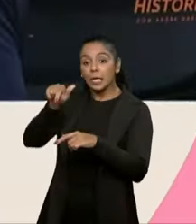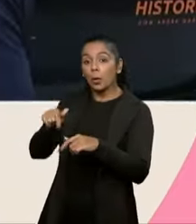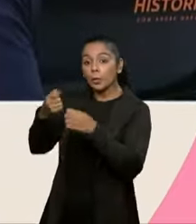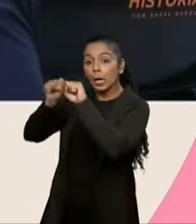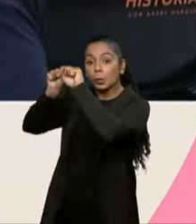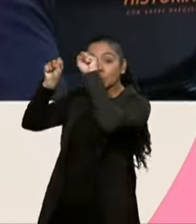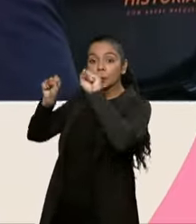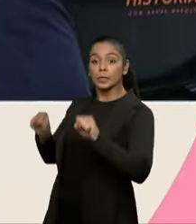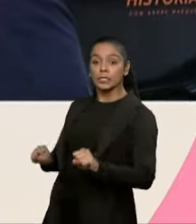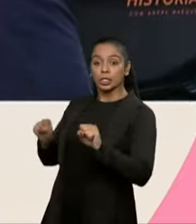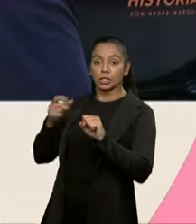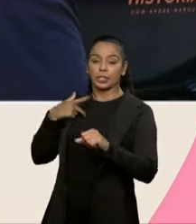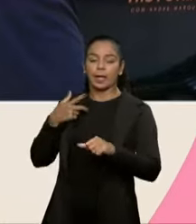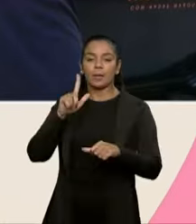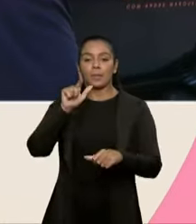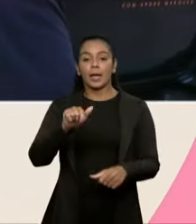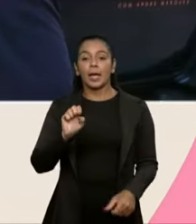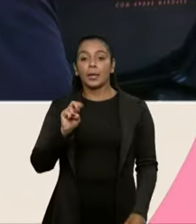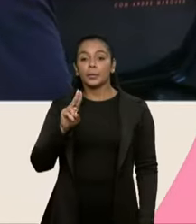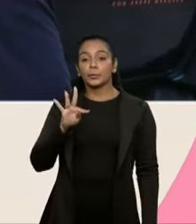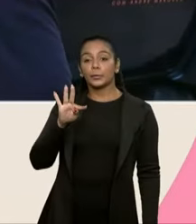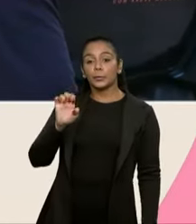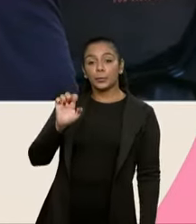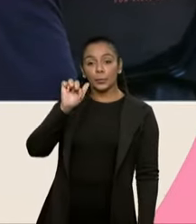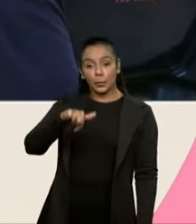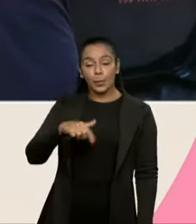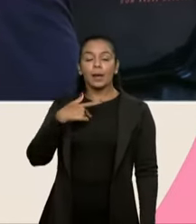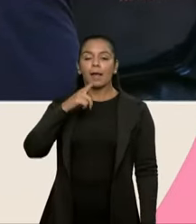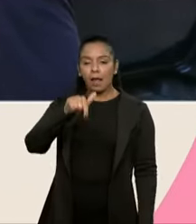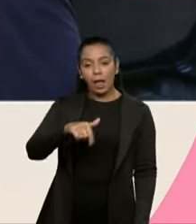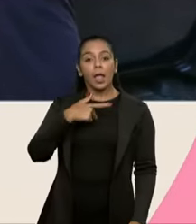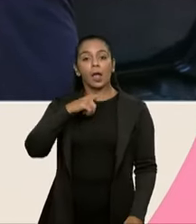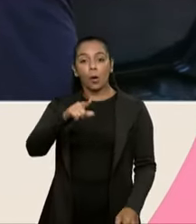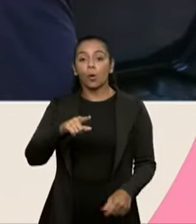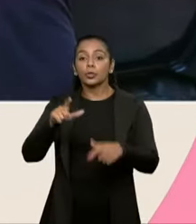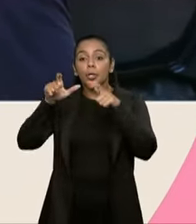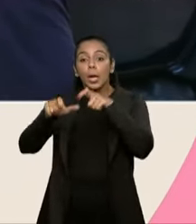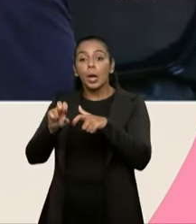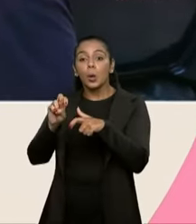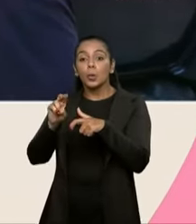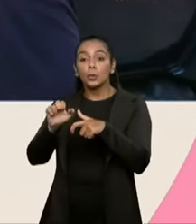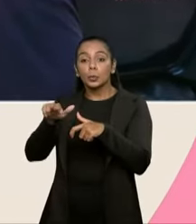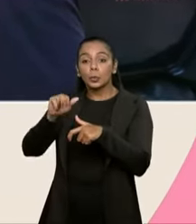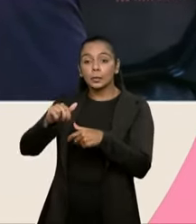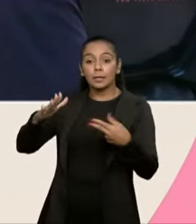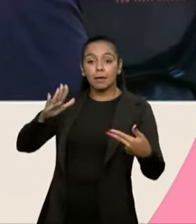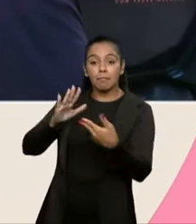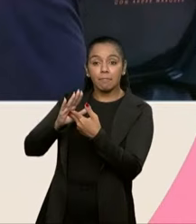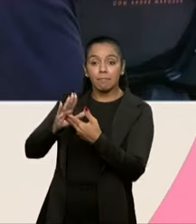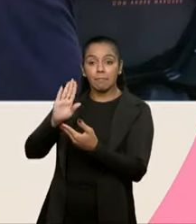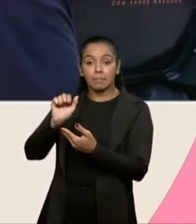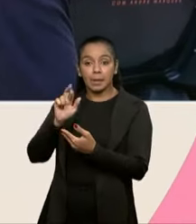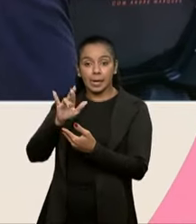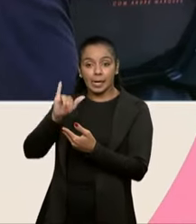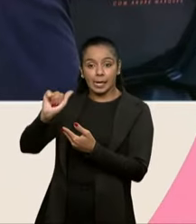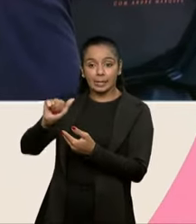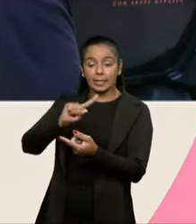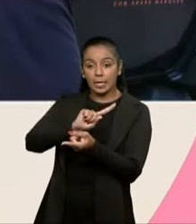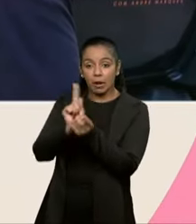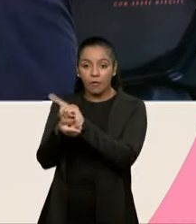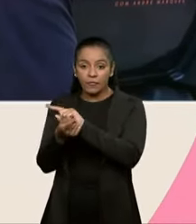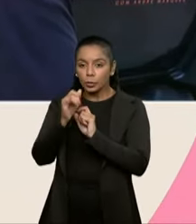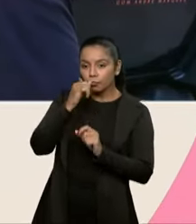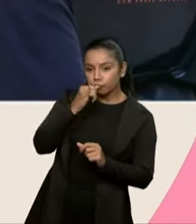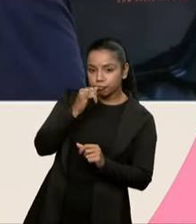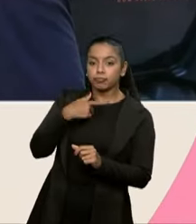É, aqui é o switch aí do programa aqui. Aqui são as fontes da usina para carregar as baterias, o inversor de 5 mil watts,